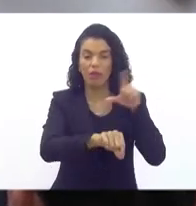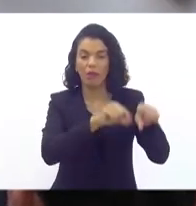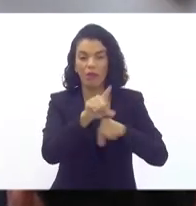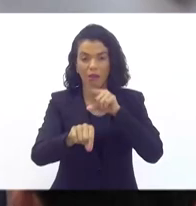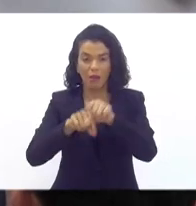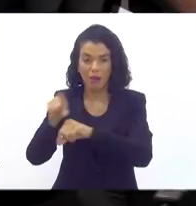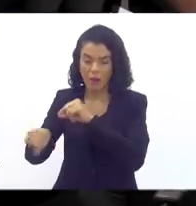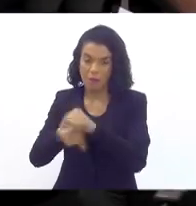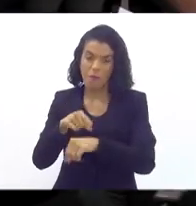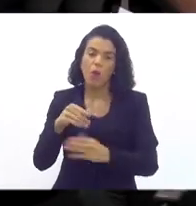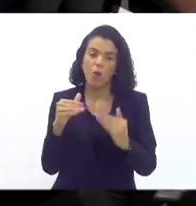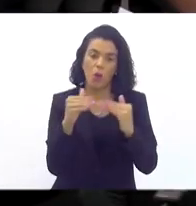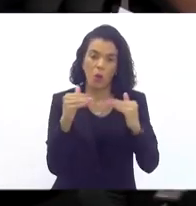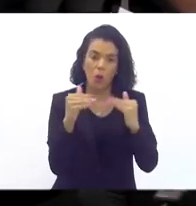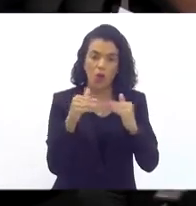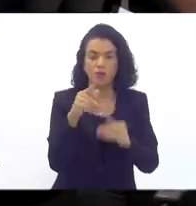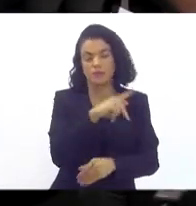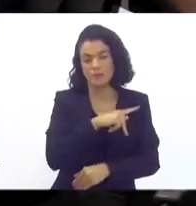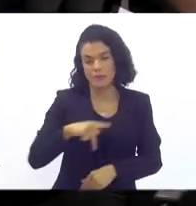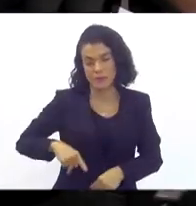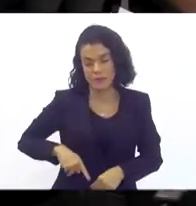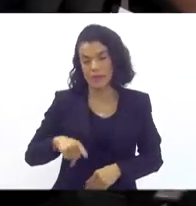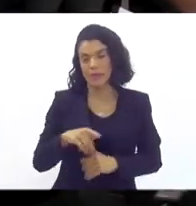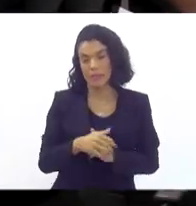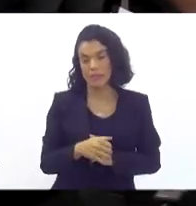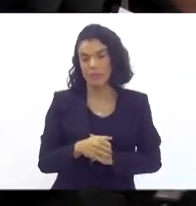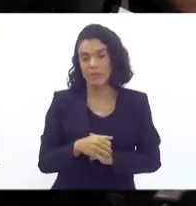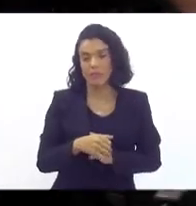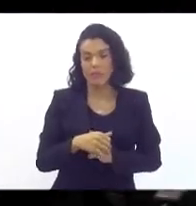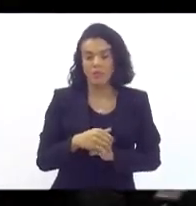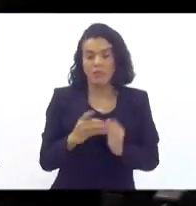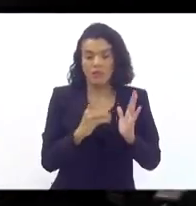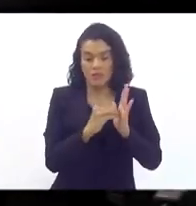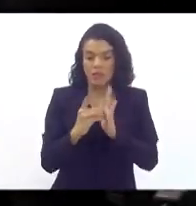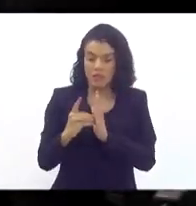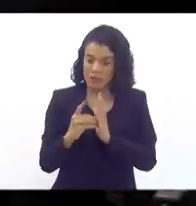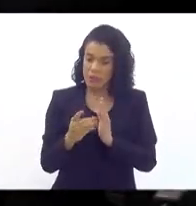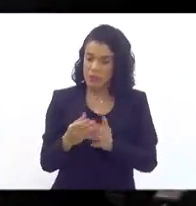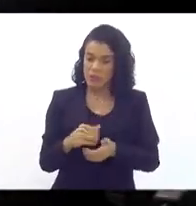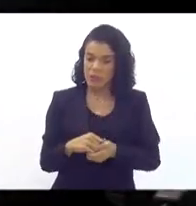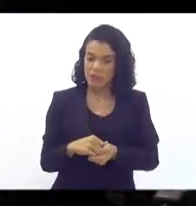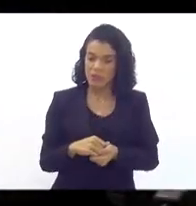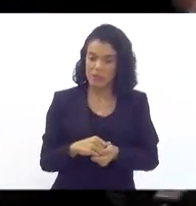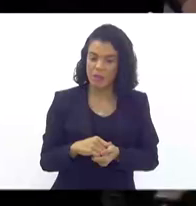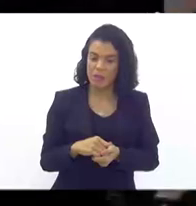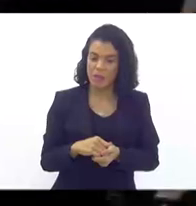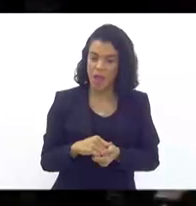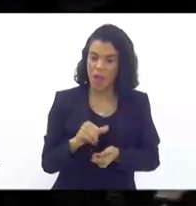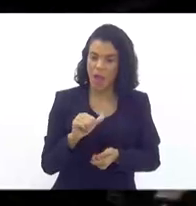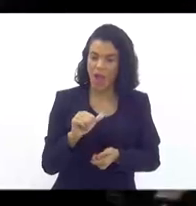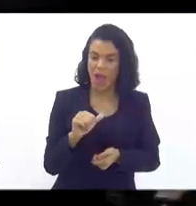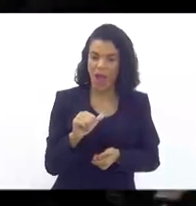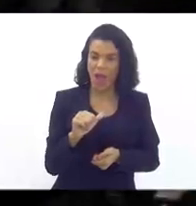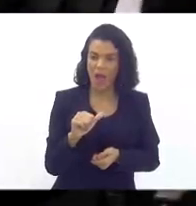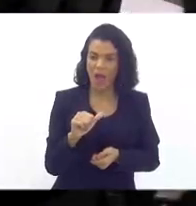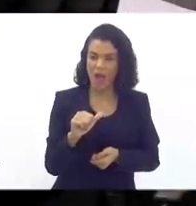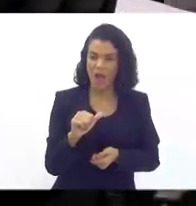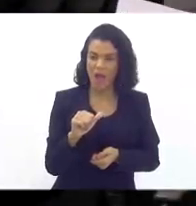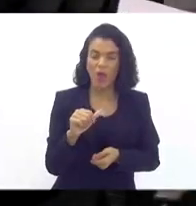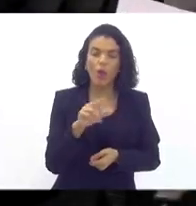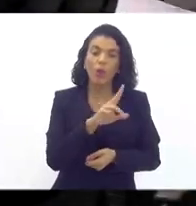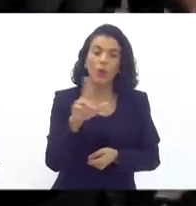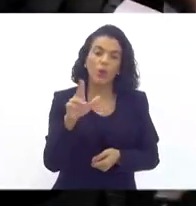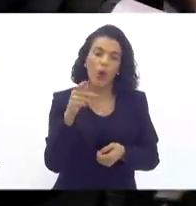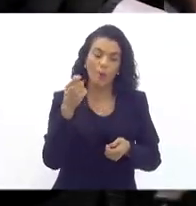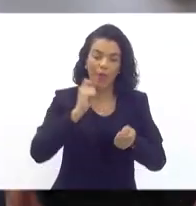do presidente do Detran e o segundo de ninguém lá como é o nome do homem mesmo o nome